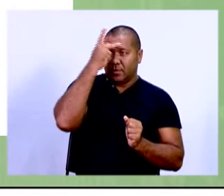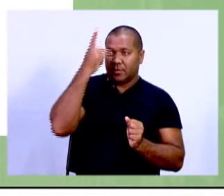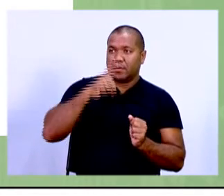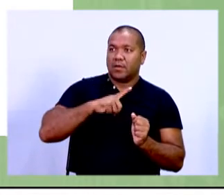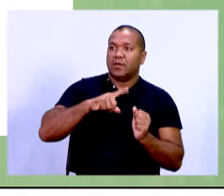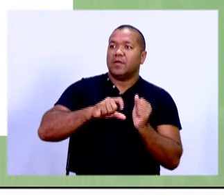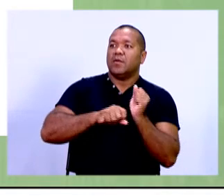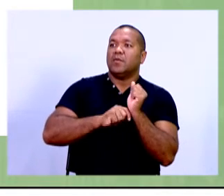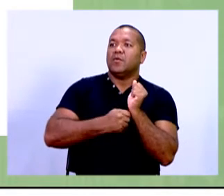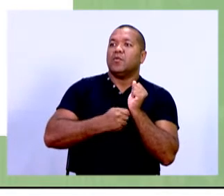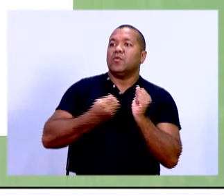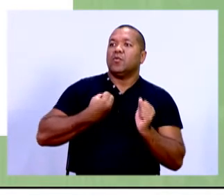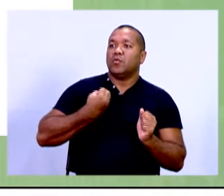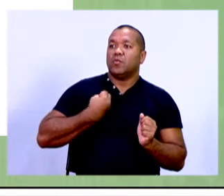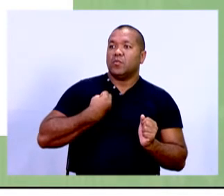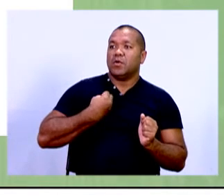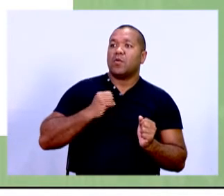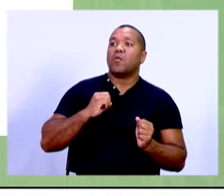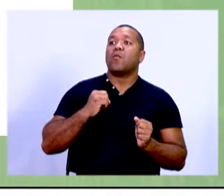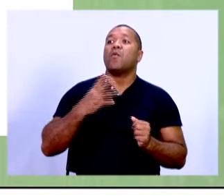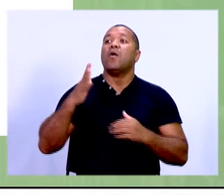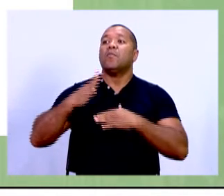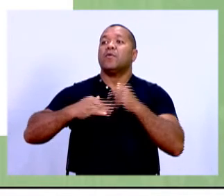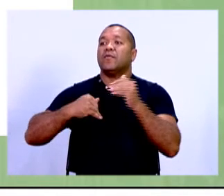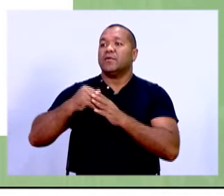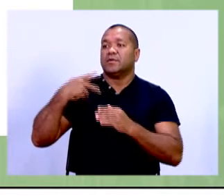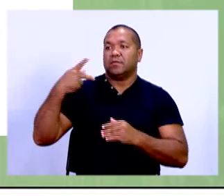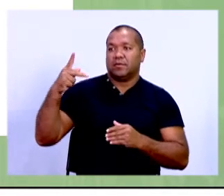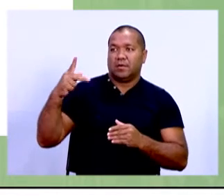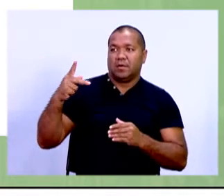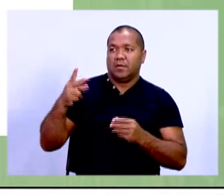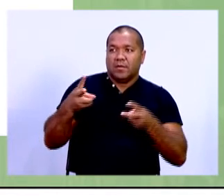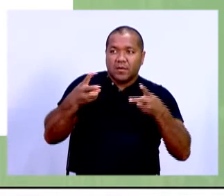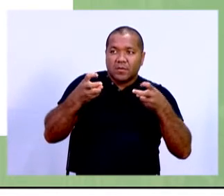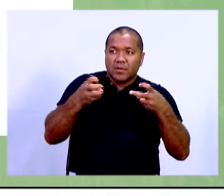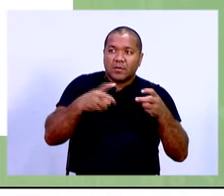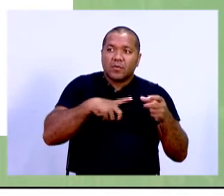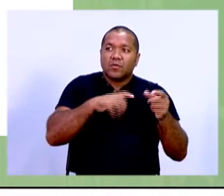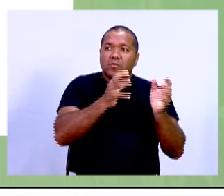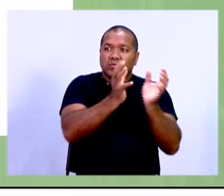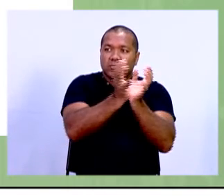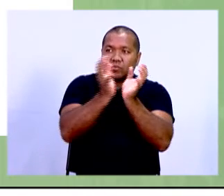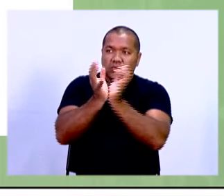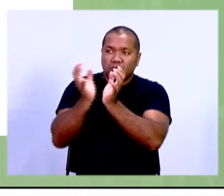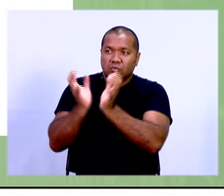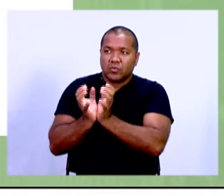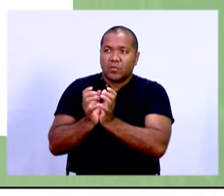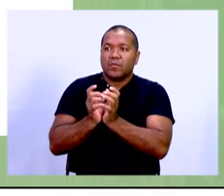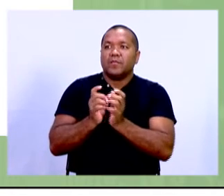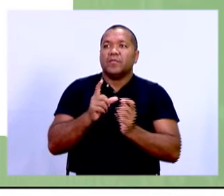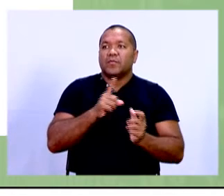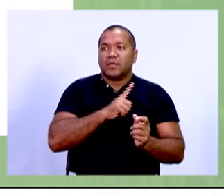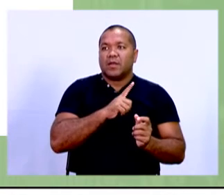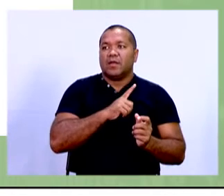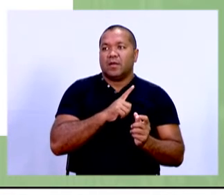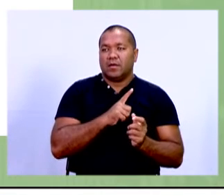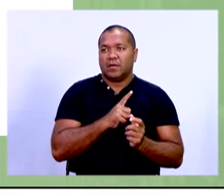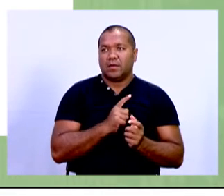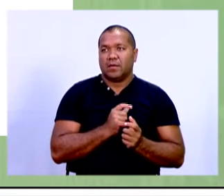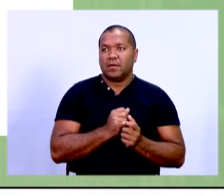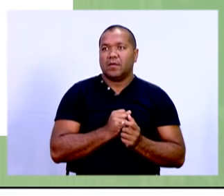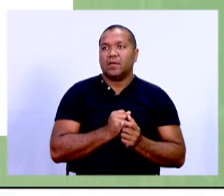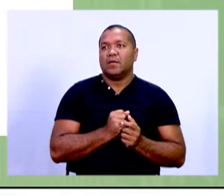e qual o cargo que ele vai exercer. Percebam que todas essas classes possuem